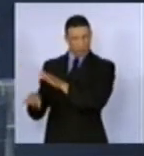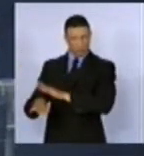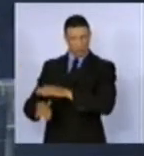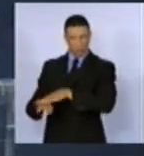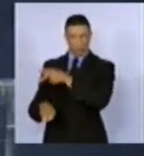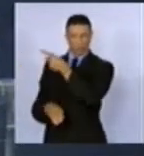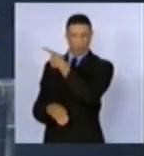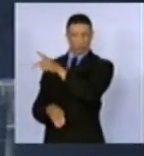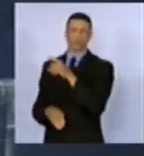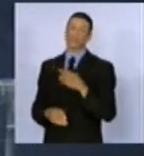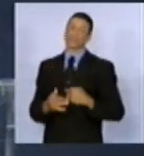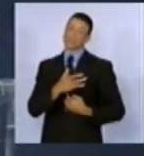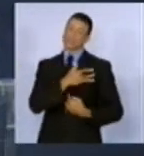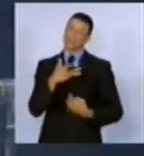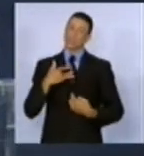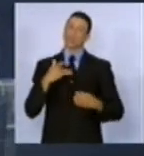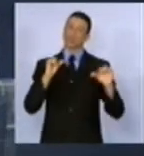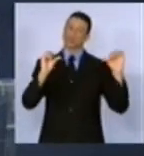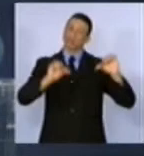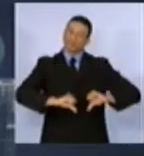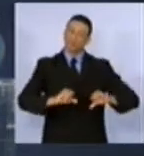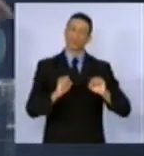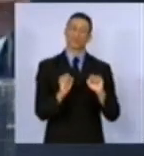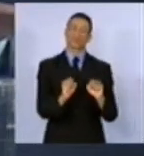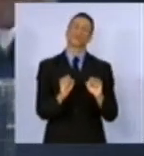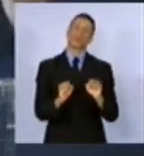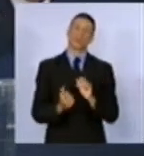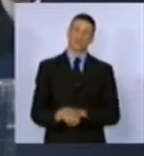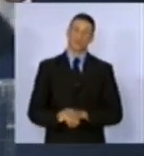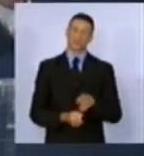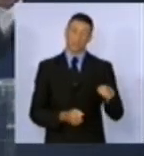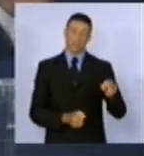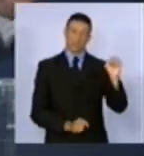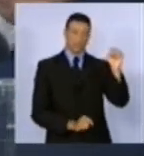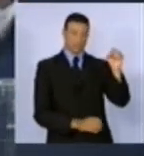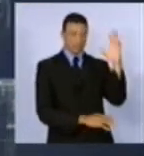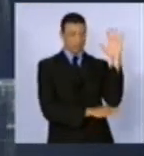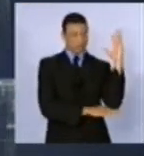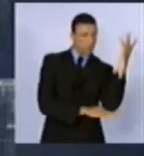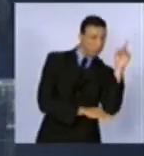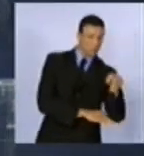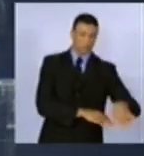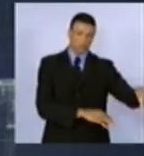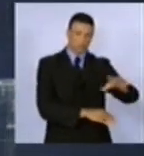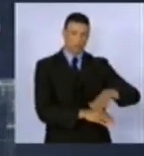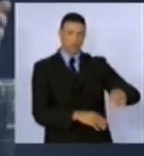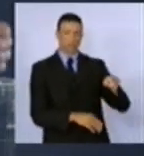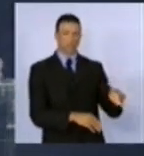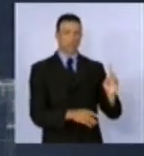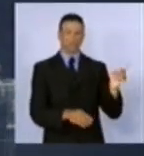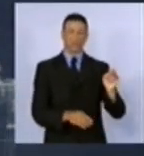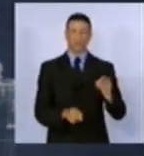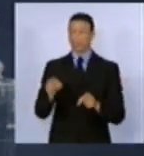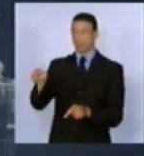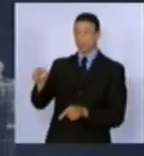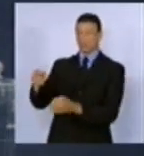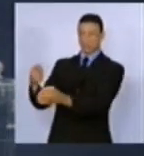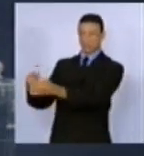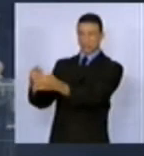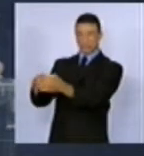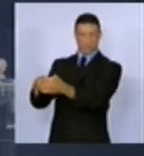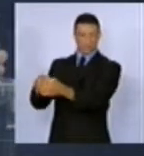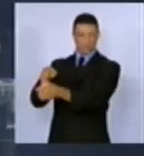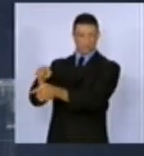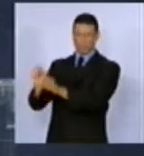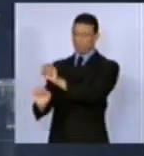de que se faz mal para saúde não tanto nos Canaviais mas na nas cidades o monóxido de carbono é realmente um